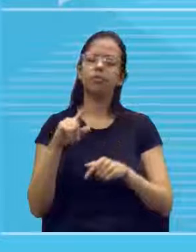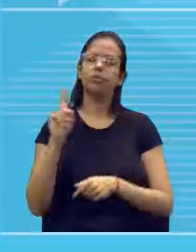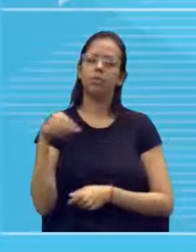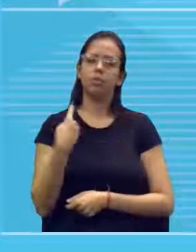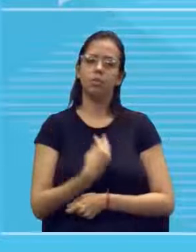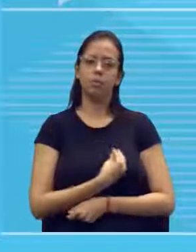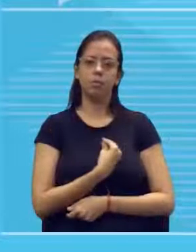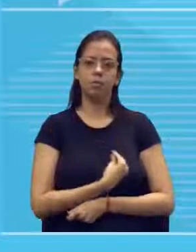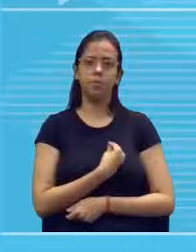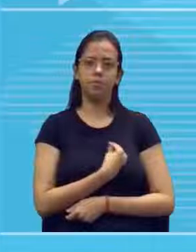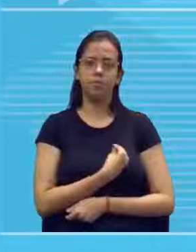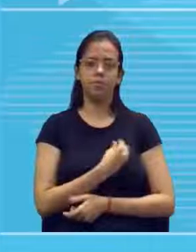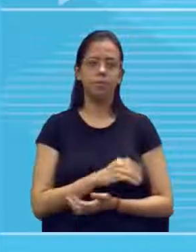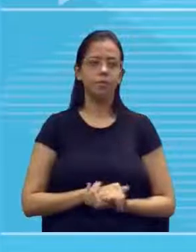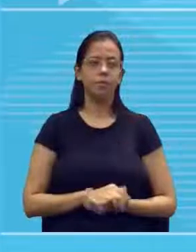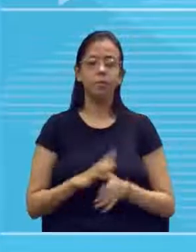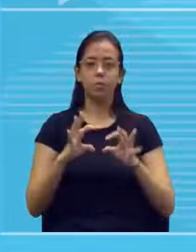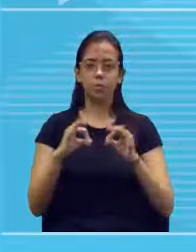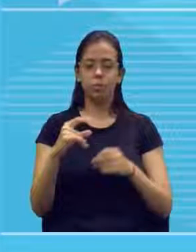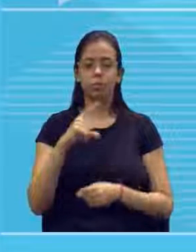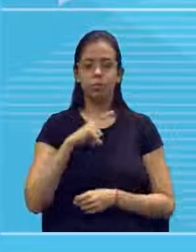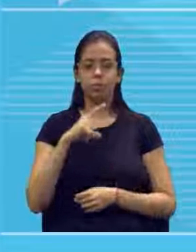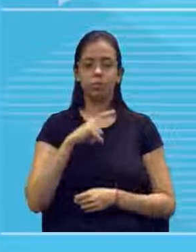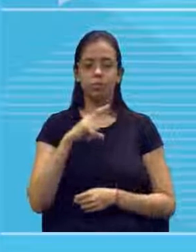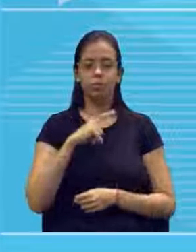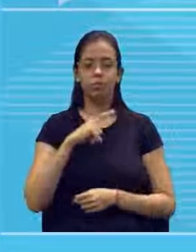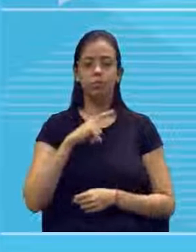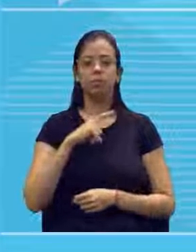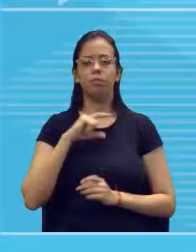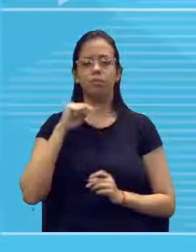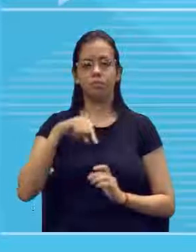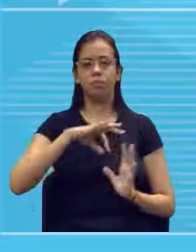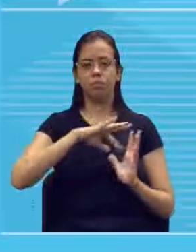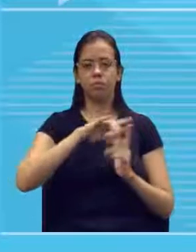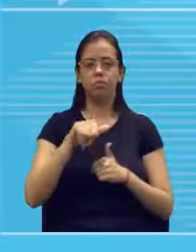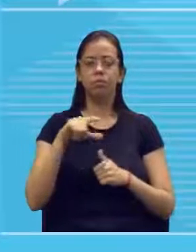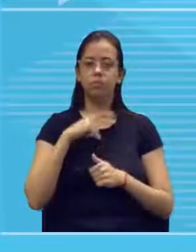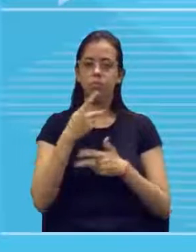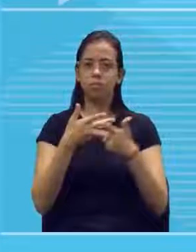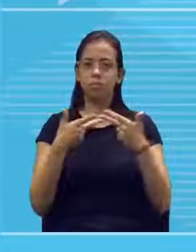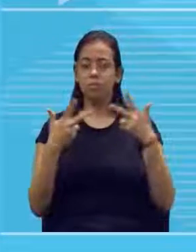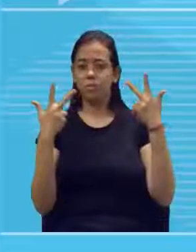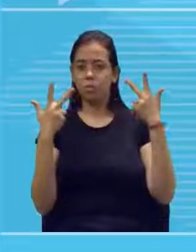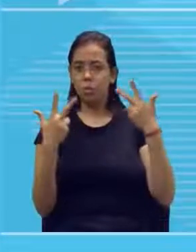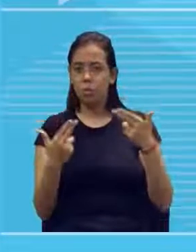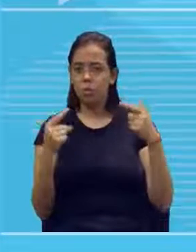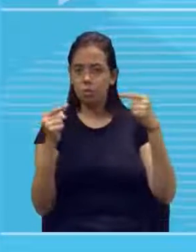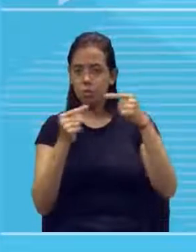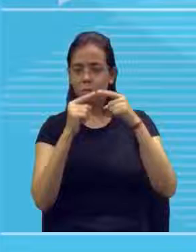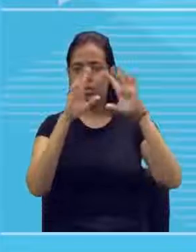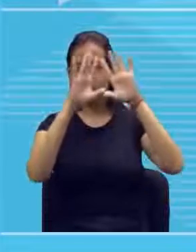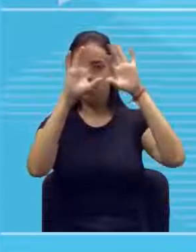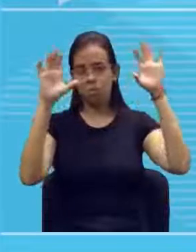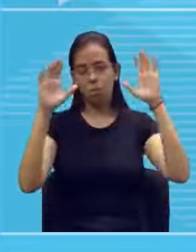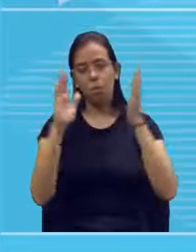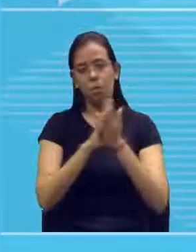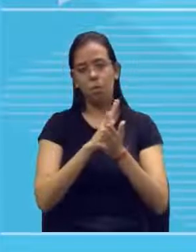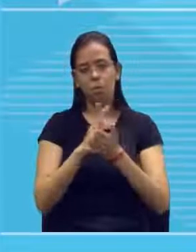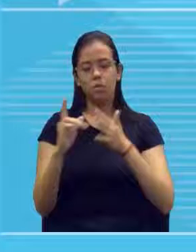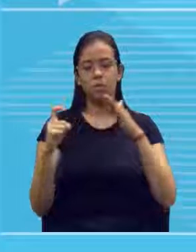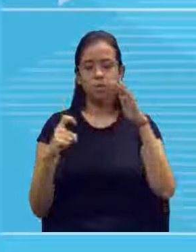que habitamos tudo que tem na terra tem uma coisa correspondente no céu né para algumas mitologias